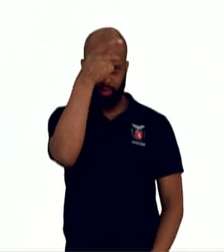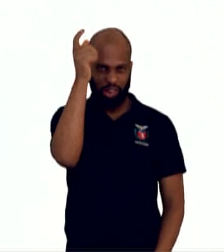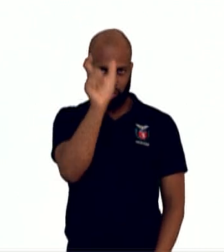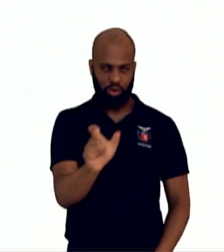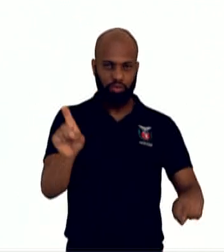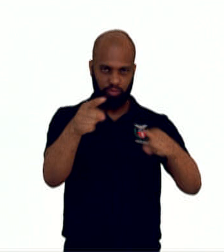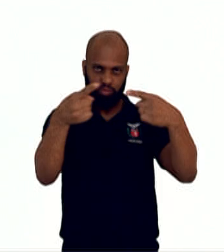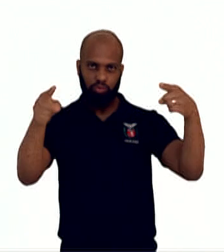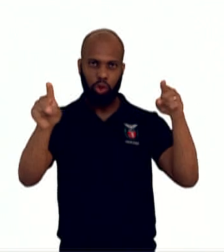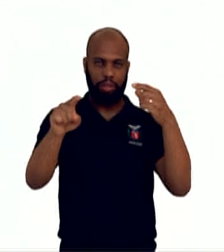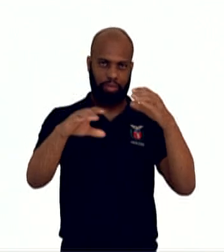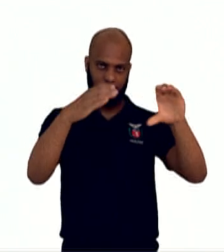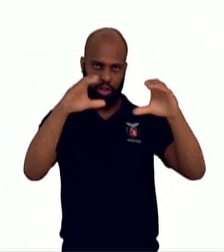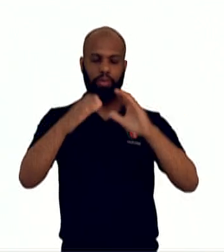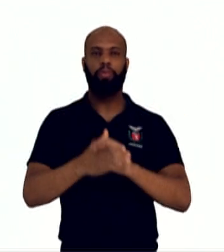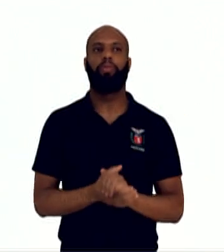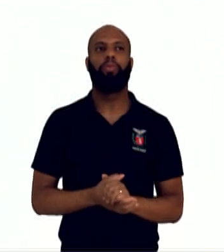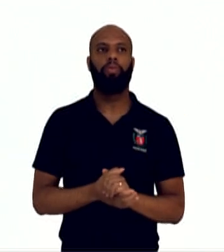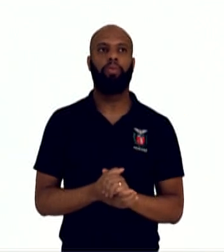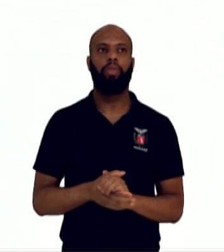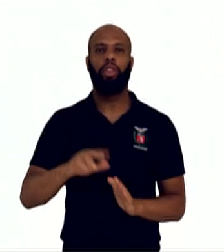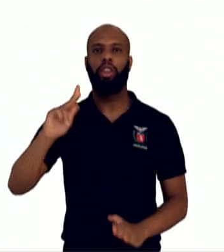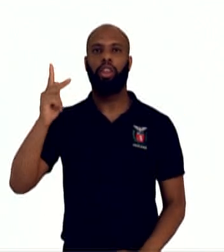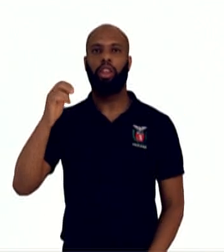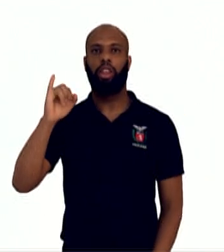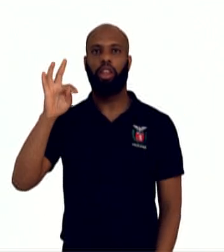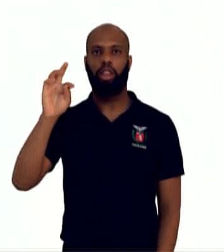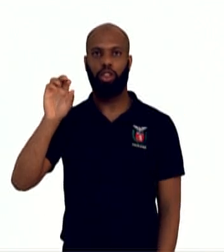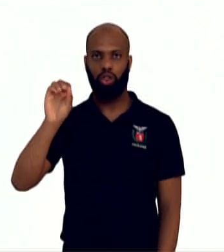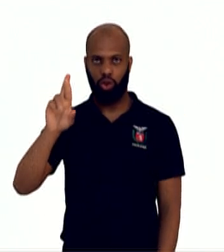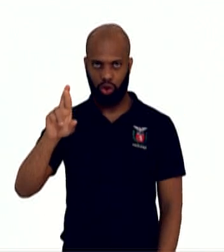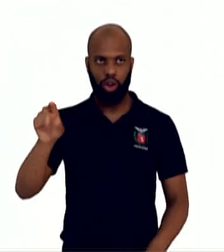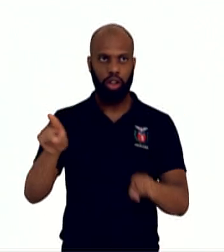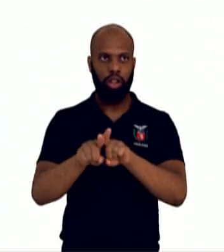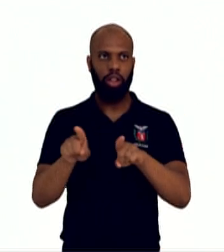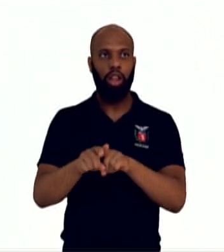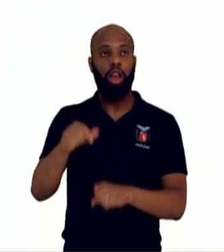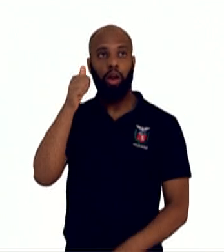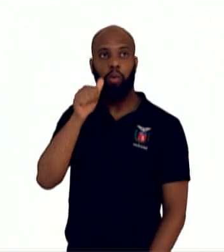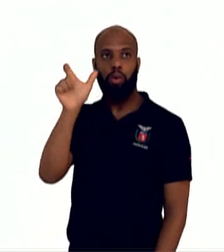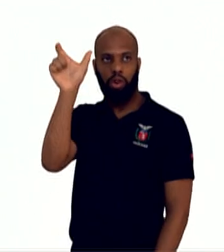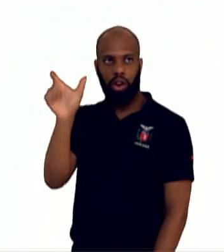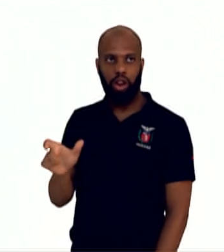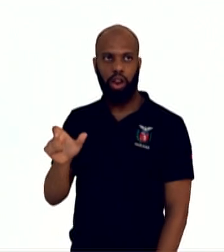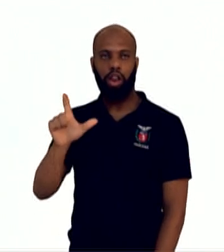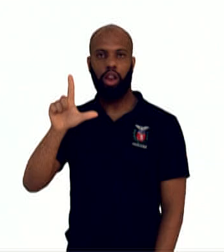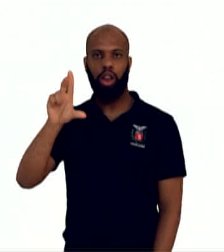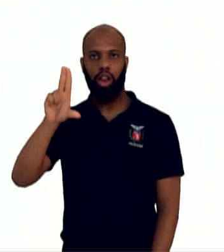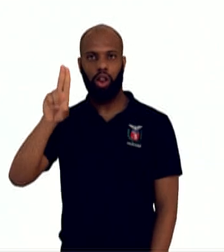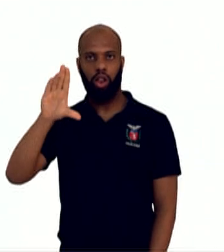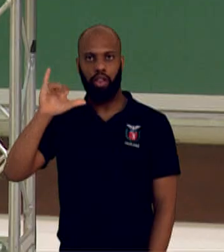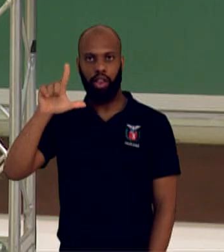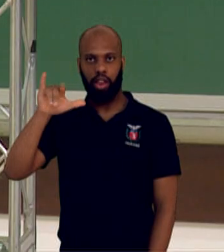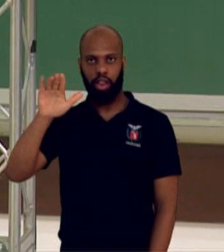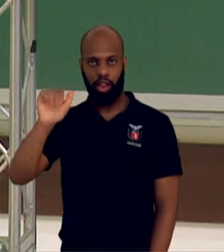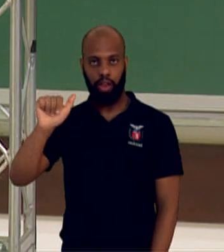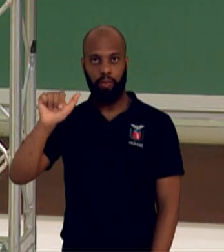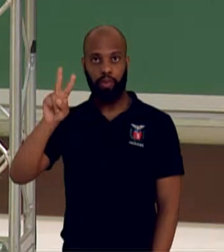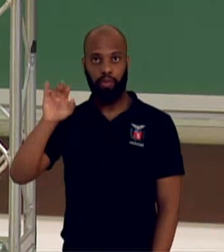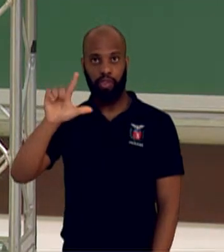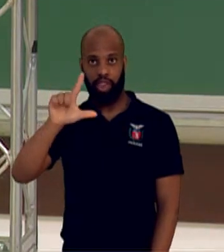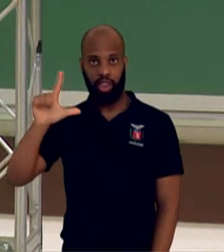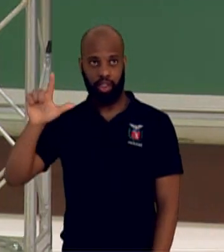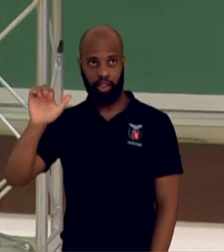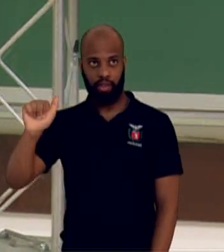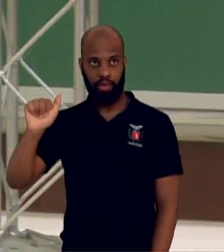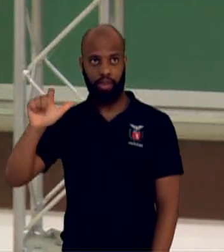que participaram como músicos, foi o Heitor e a Lucília Villa-Lobos, certo? Então, era um